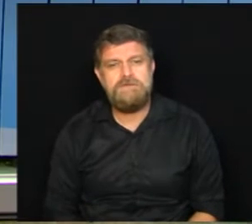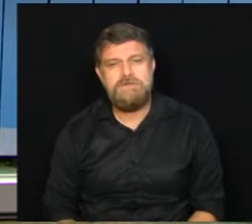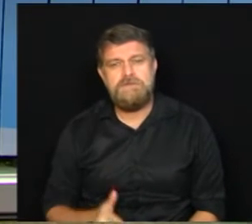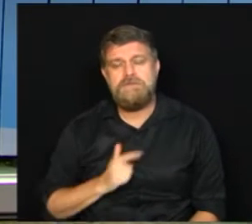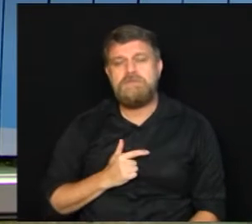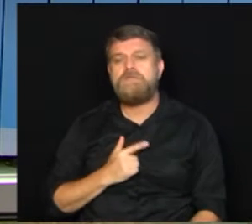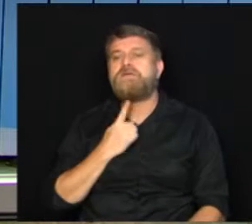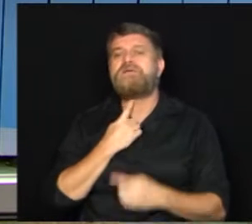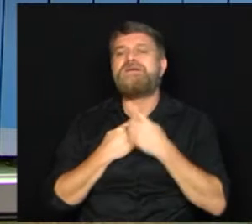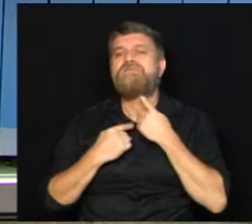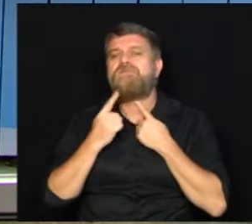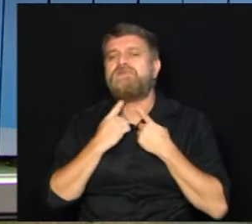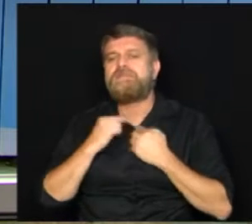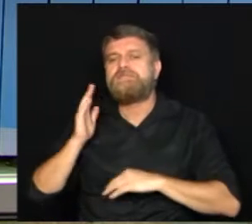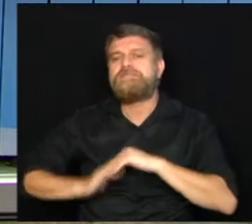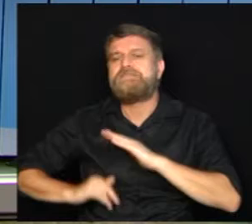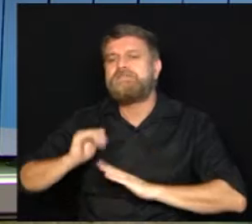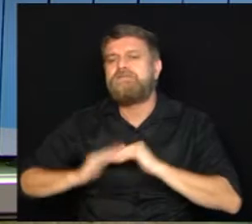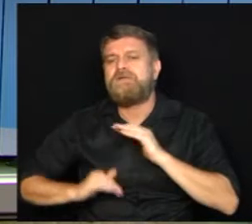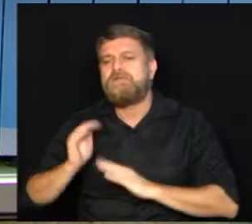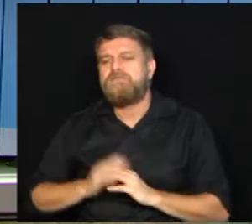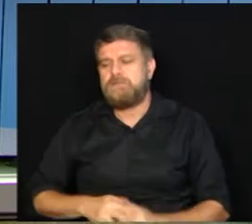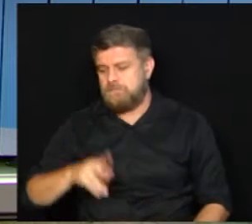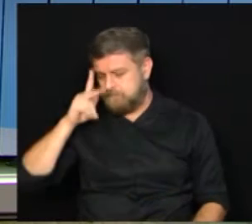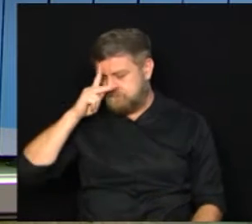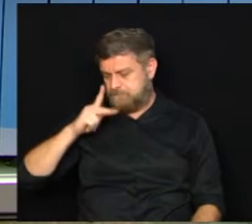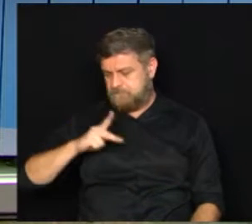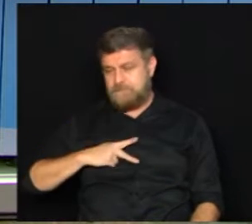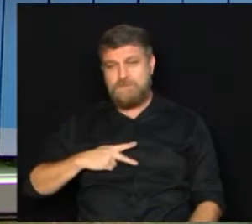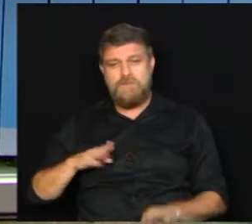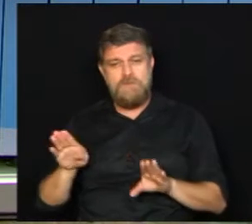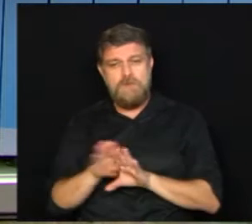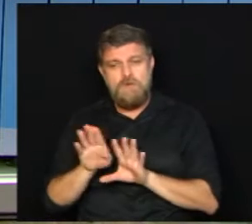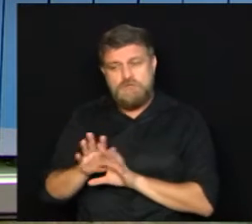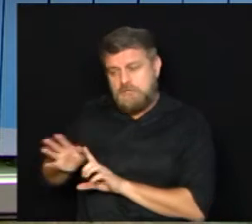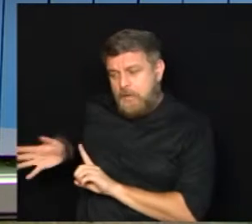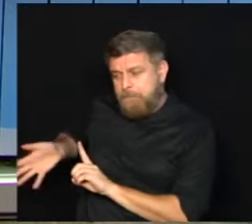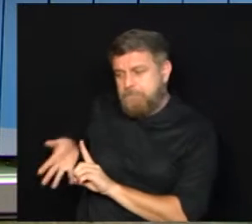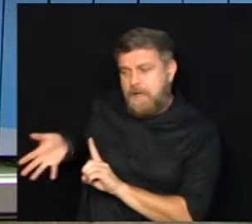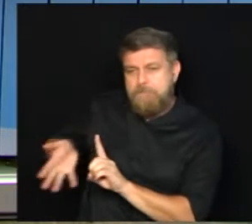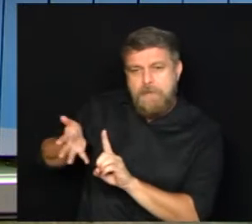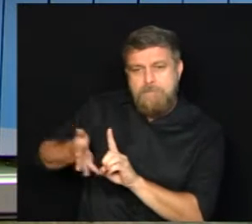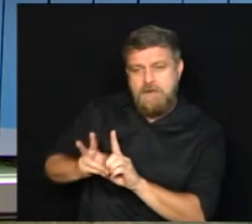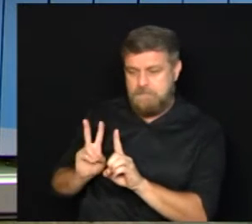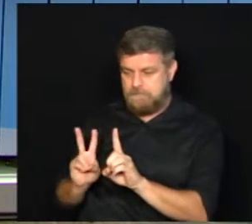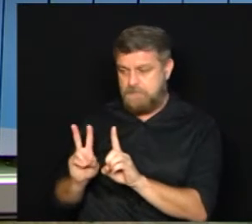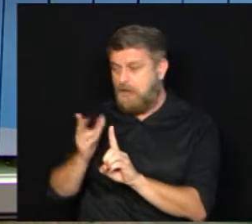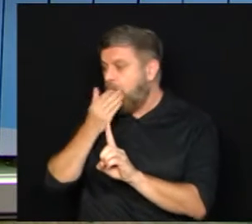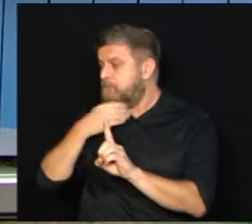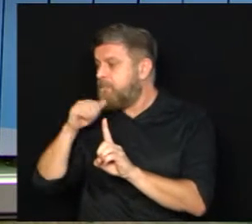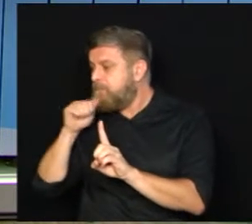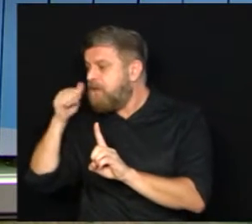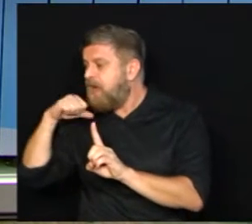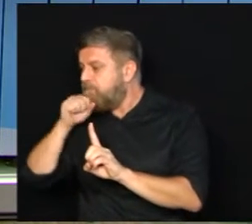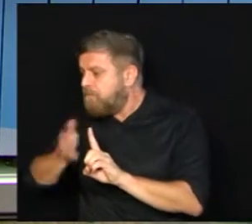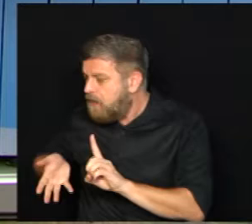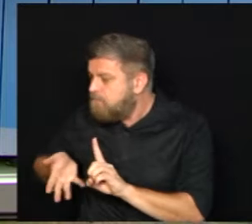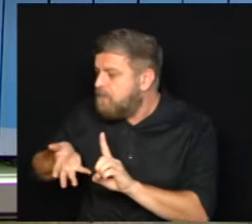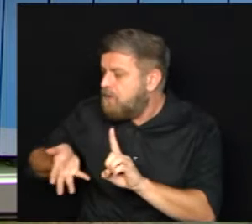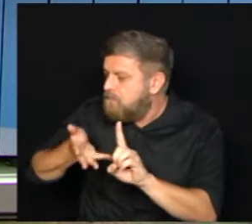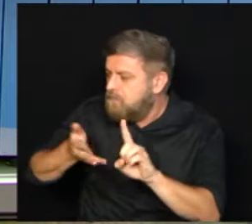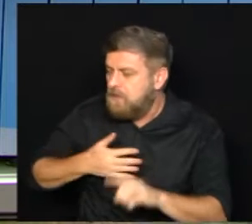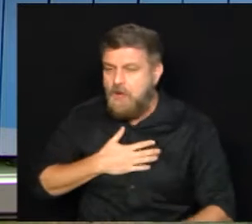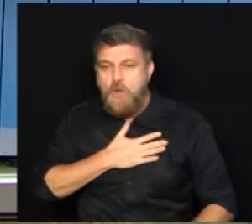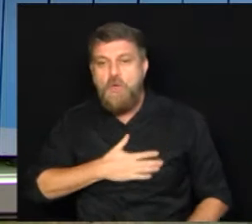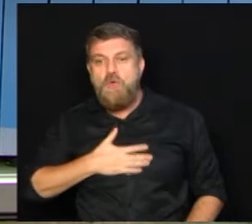praticar esporte, vinha de você exclusivamente ou tinha um incentivo dos seus pais que gostavam que você fizesse sempre